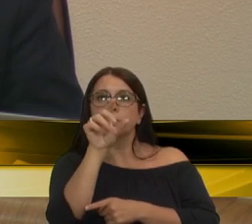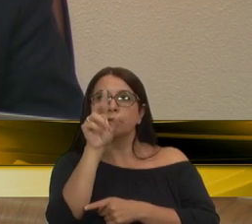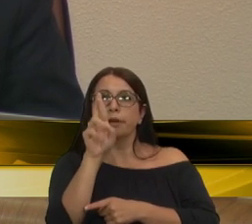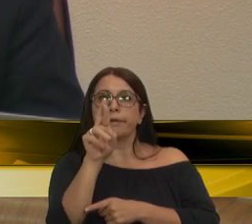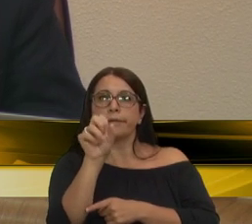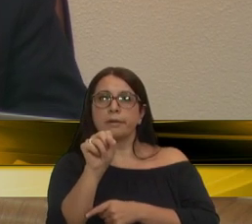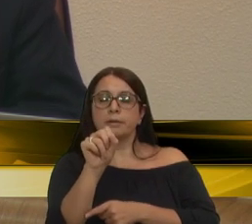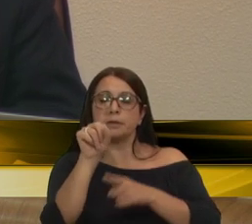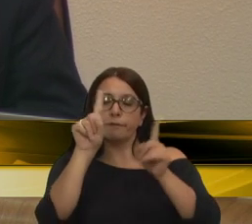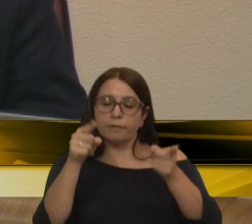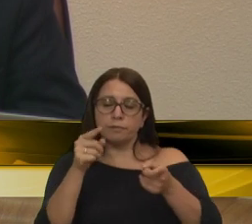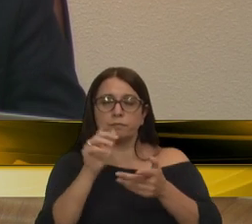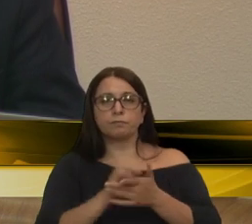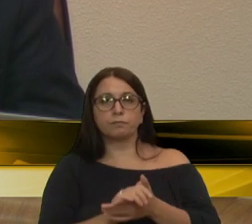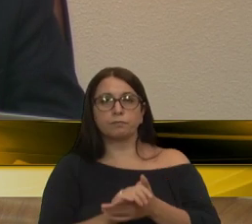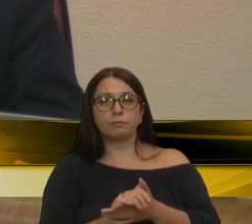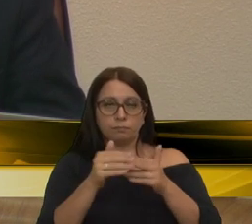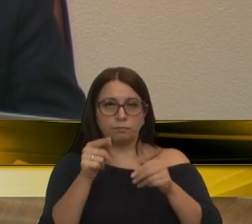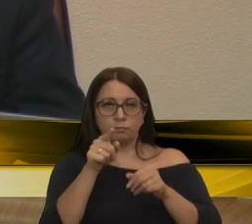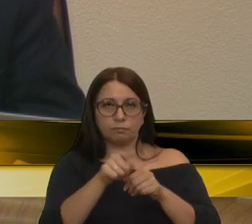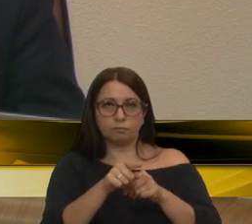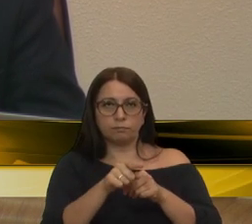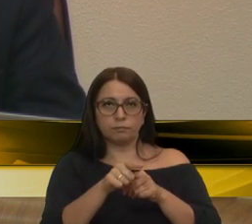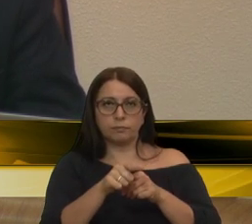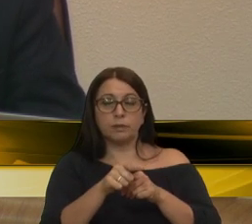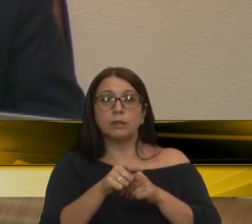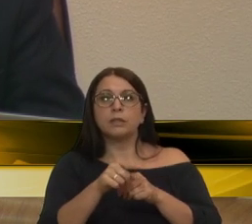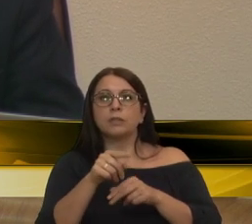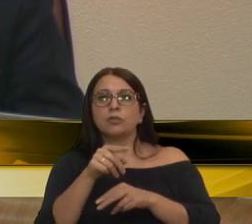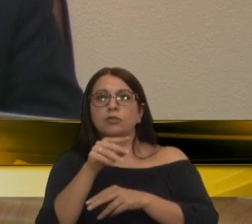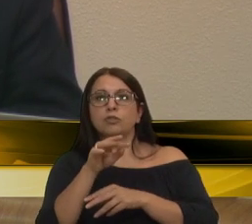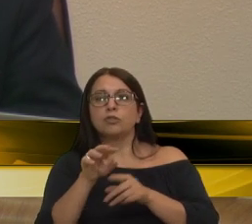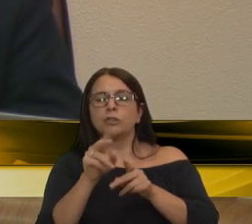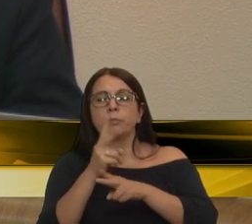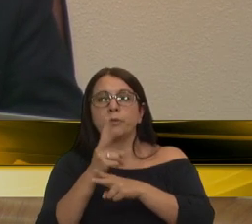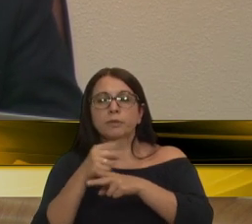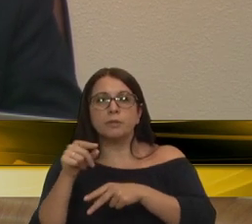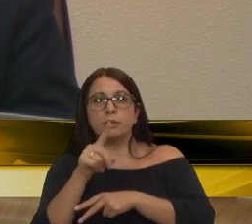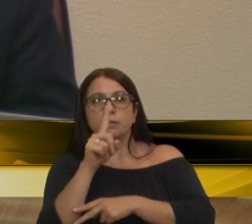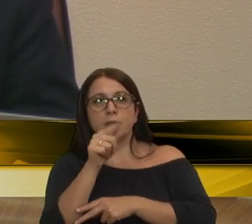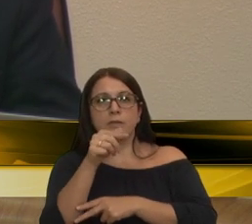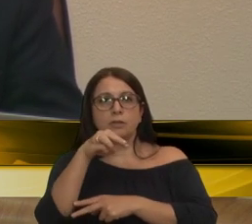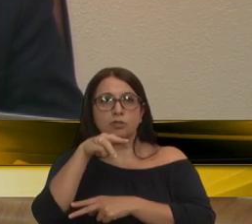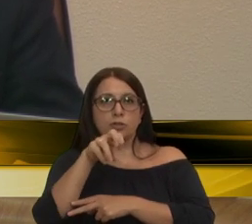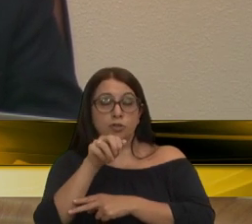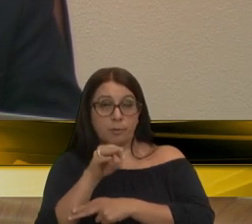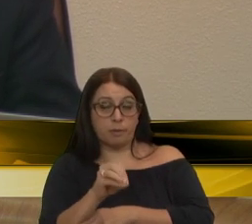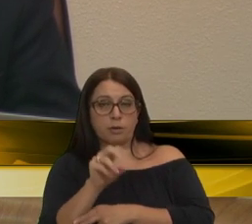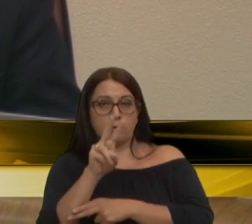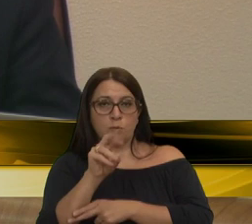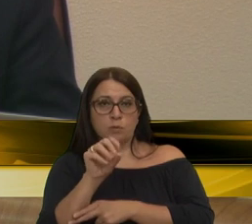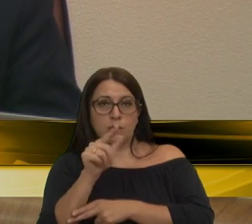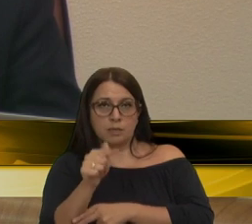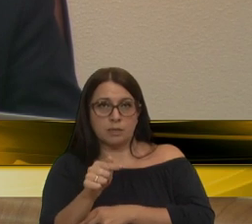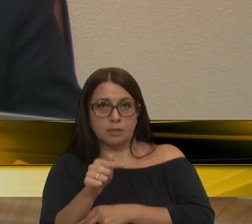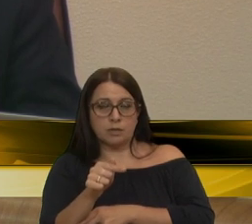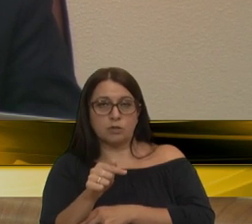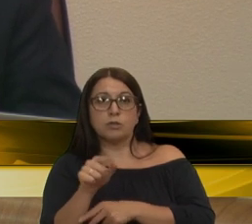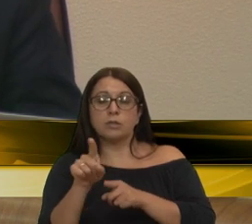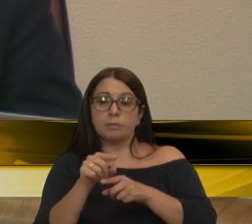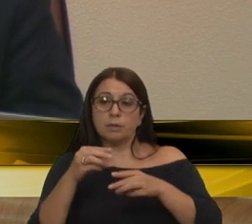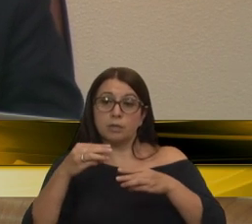1.654.974-RS, fecha parênteses. O ensejo do requerido Zora, formulado em 17 de maio de 2017, o ministro relator